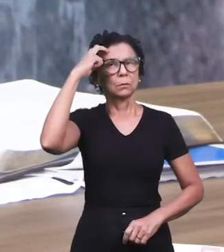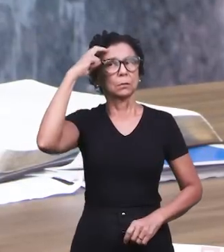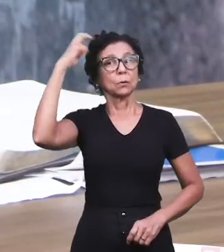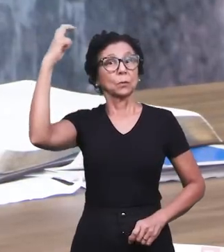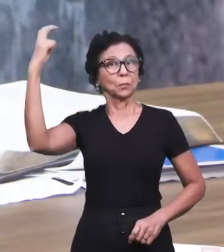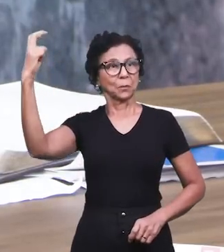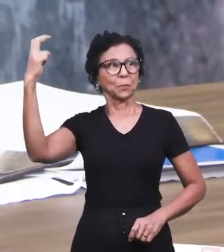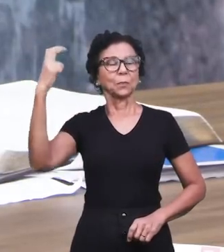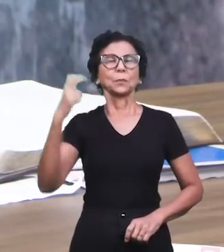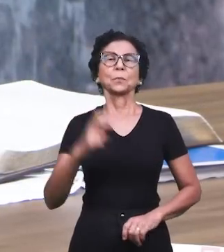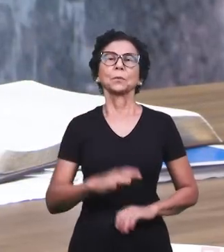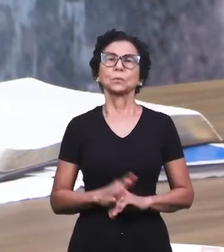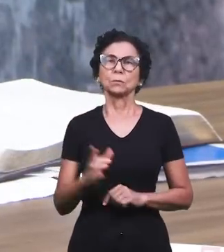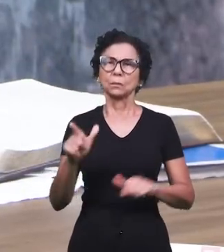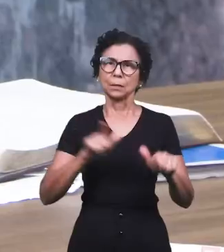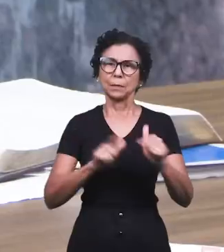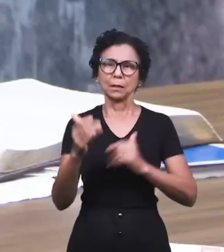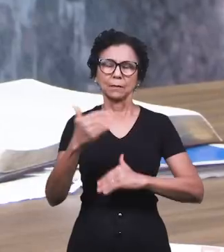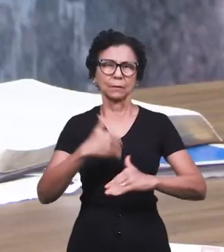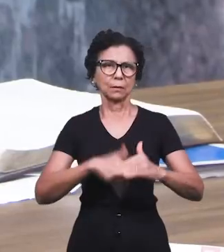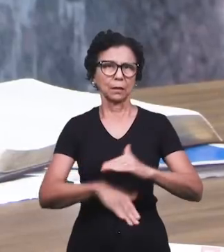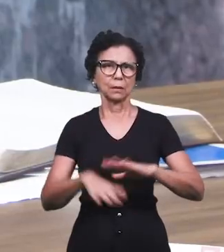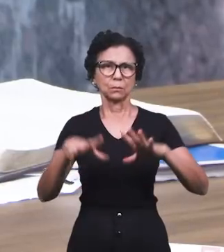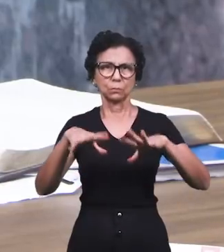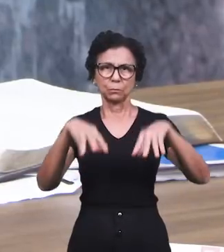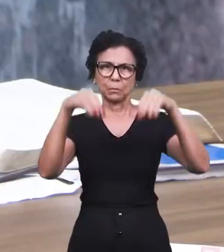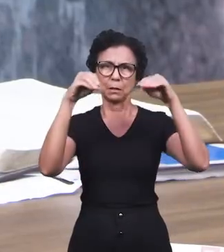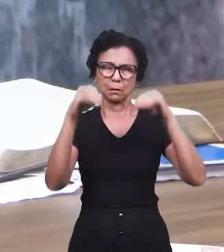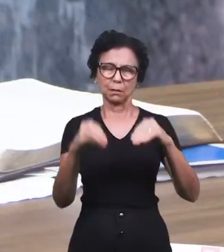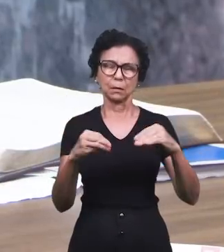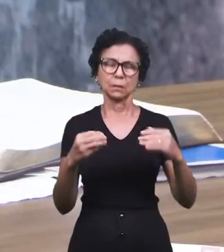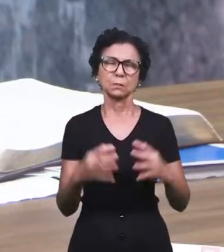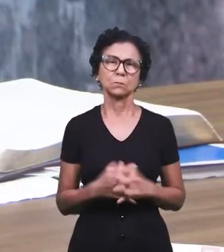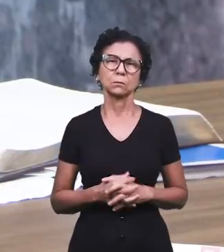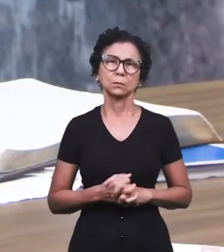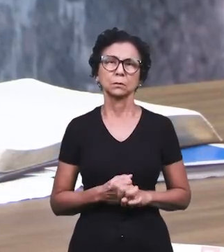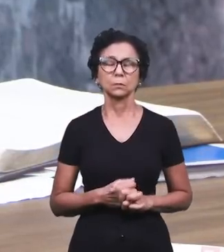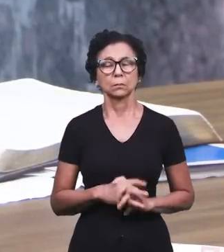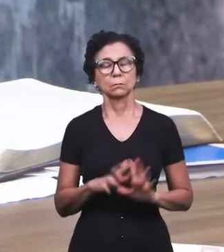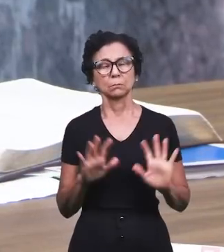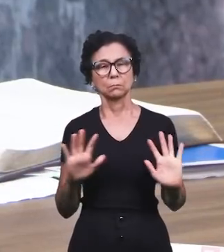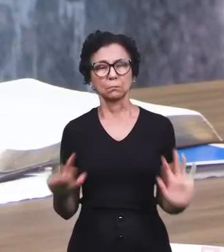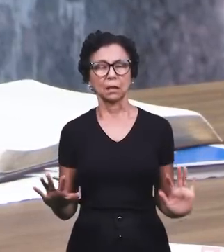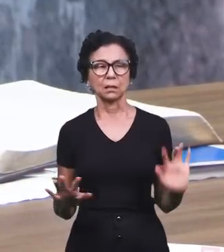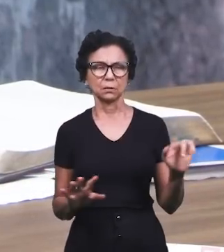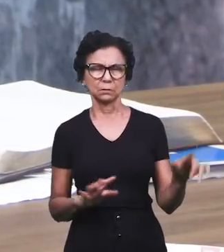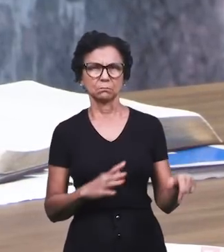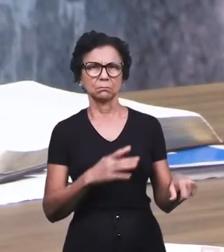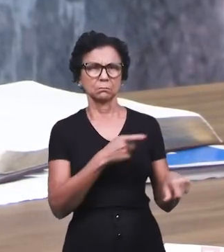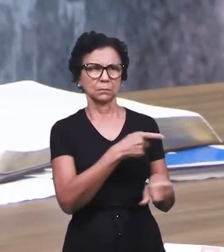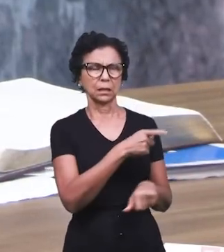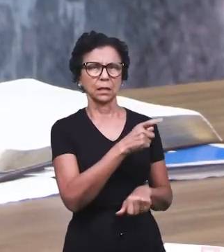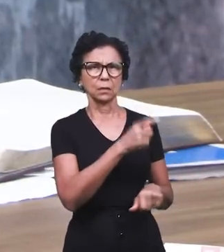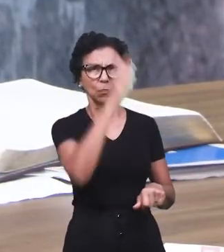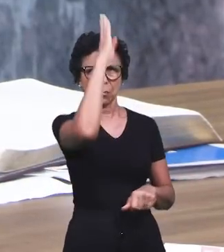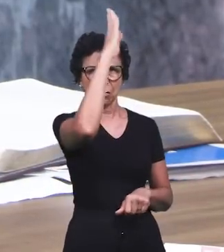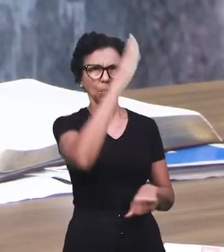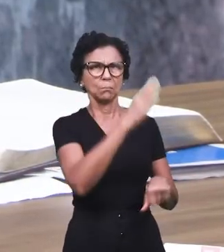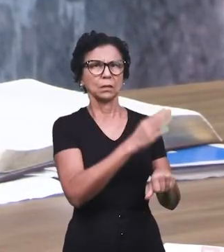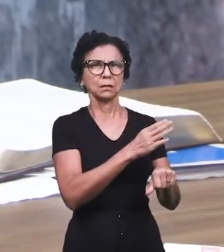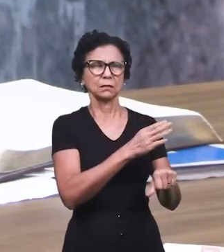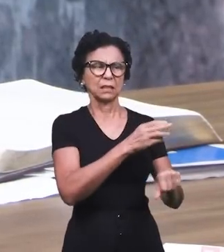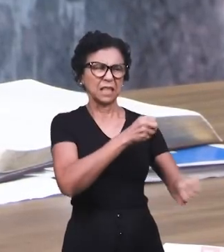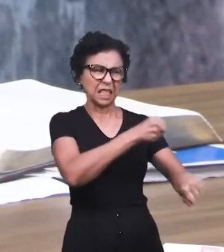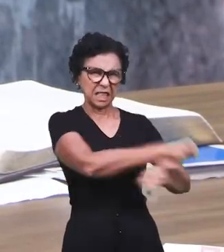funções administrativas, mas a ideologia romana era que o escravo era uma coisa, uma mercadoria. E o cristianismo desconstrói